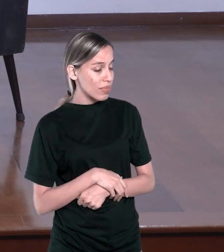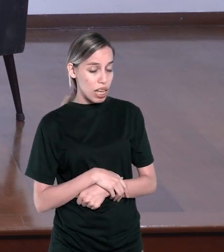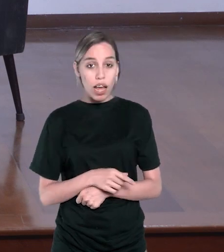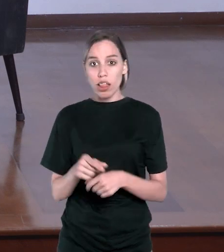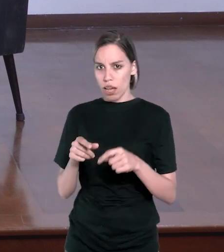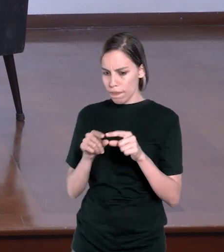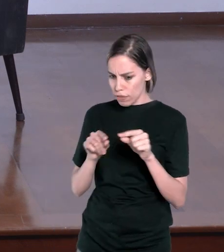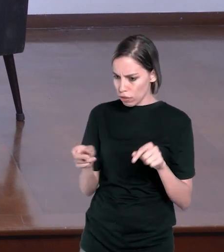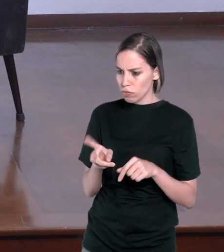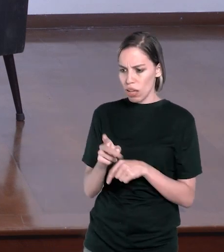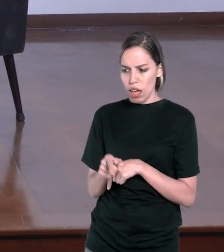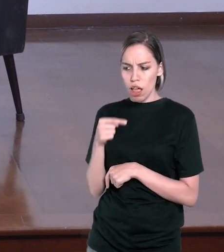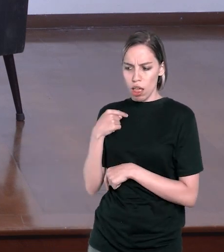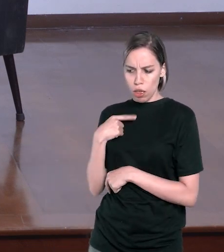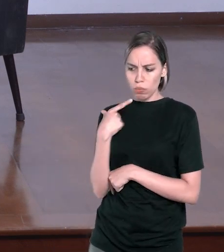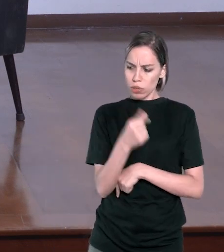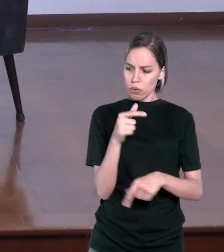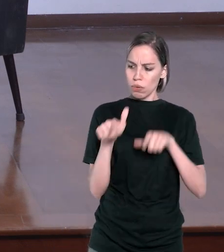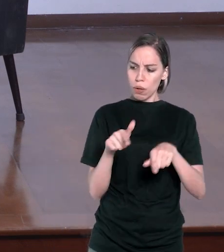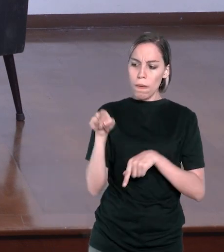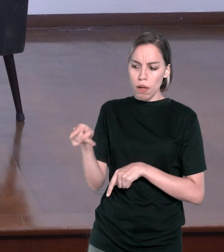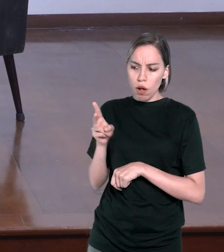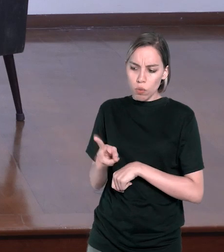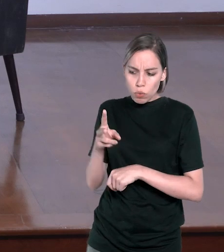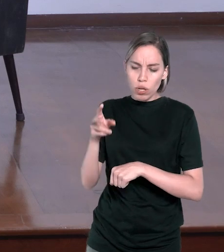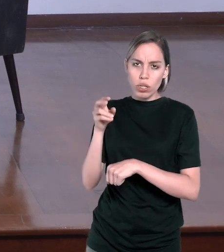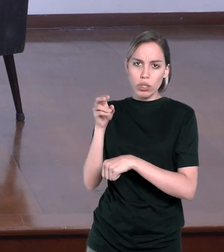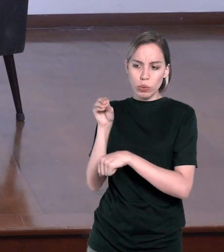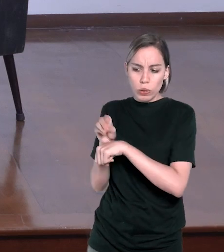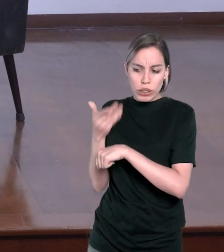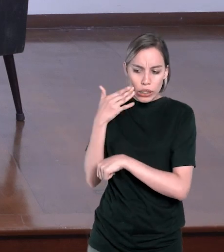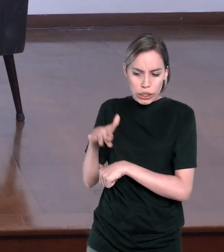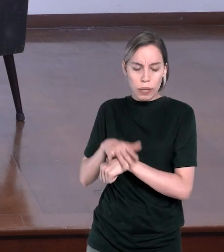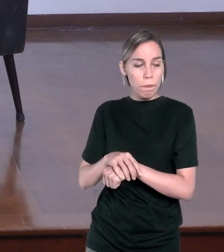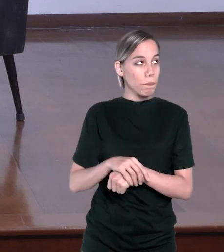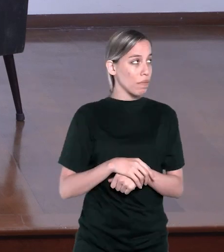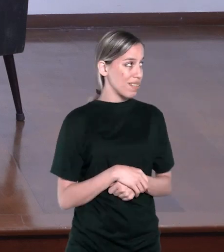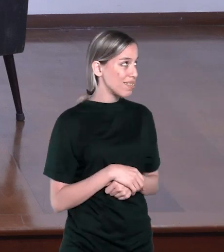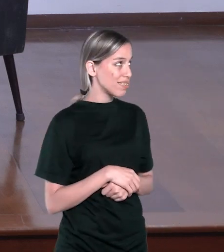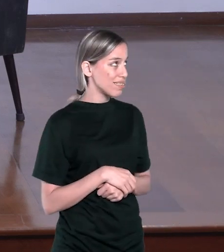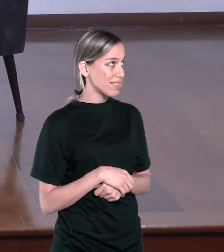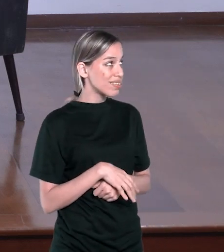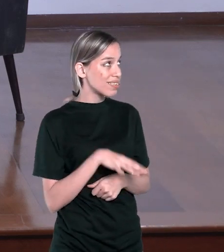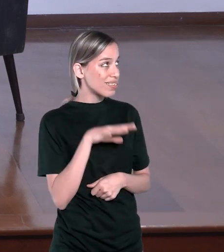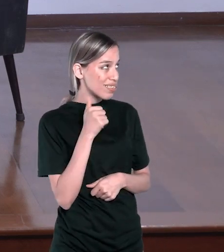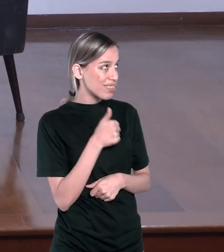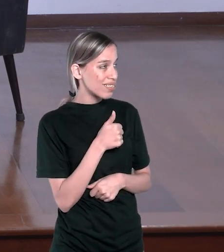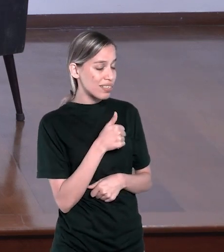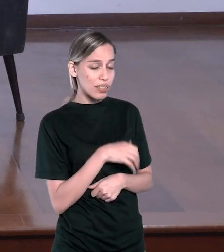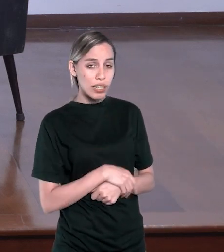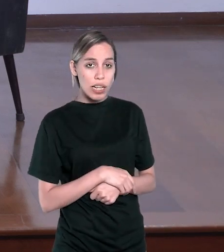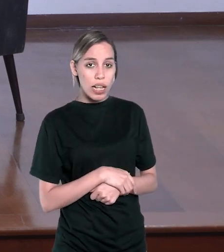das crianças. Quando Antenor conseguiu se livrar das mesmas frases, aconteceu algo ainda mais